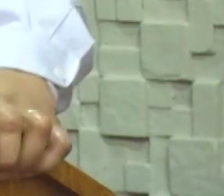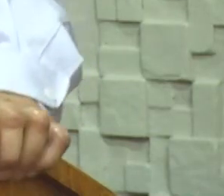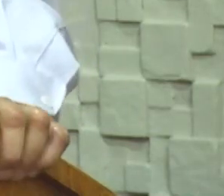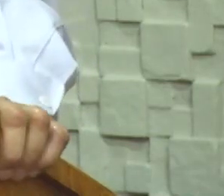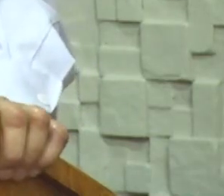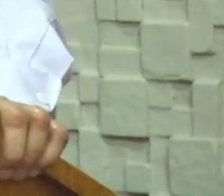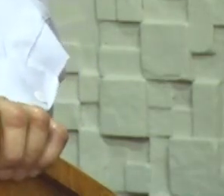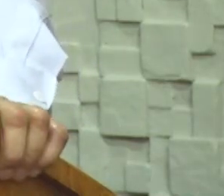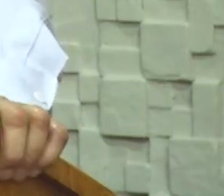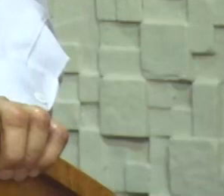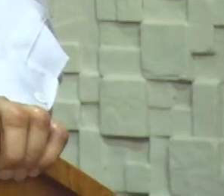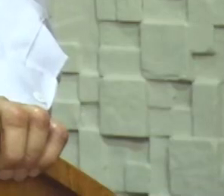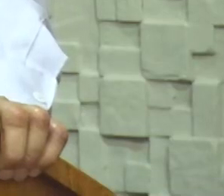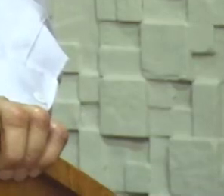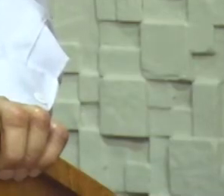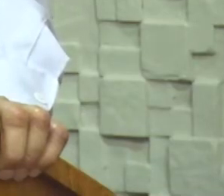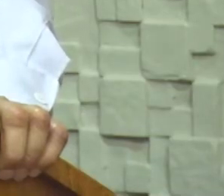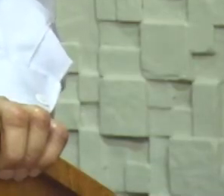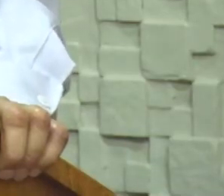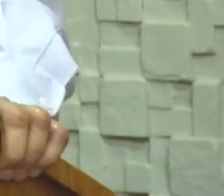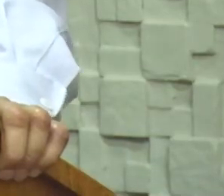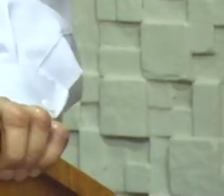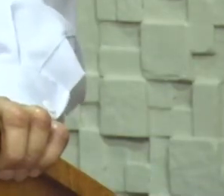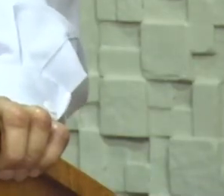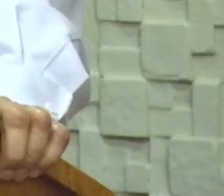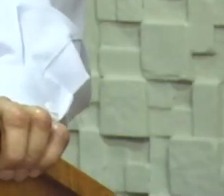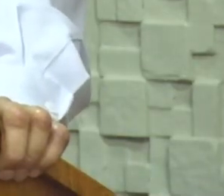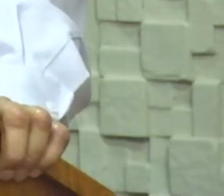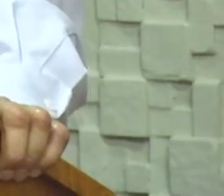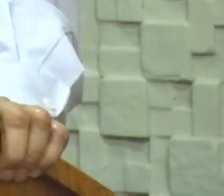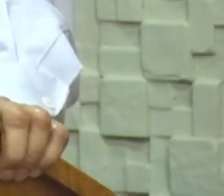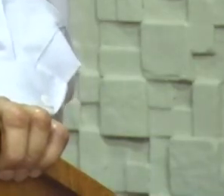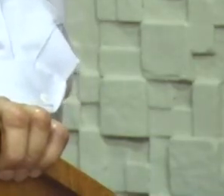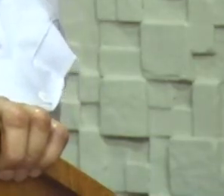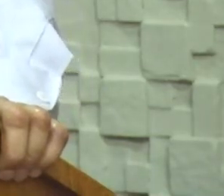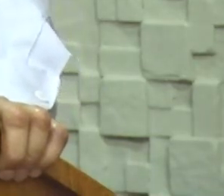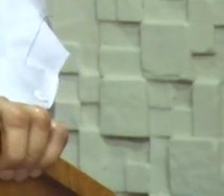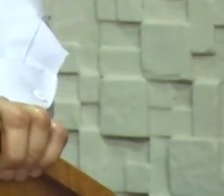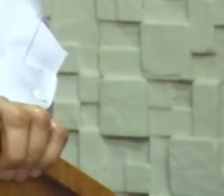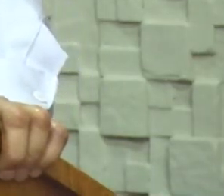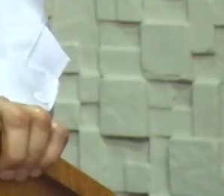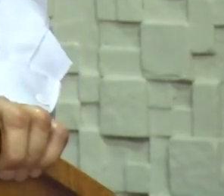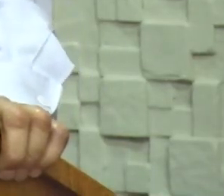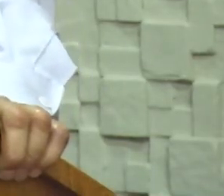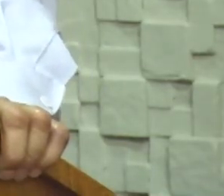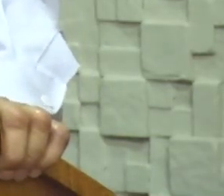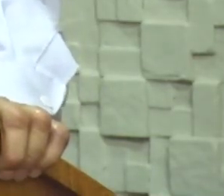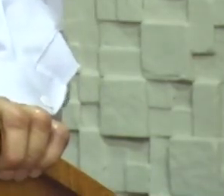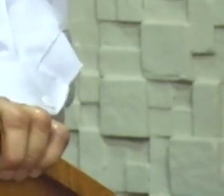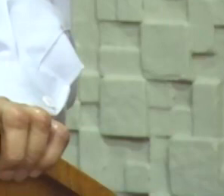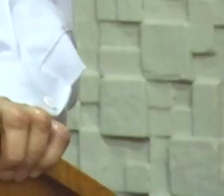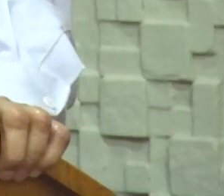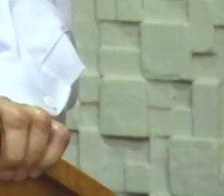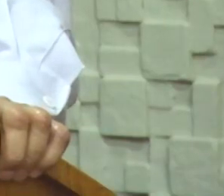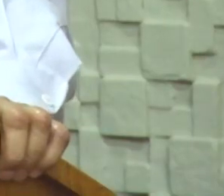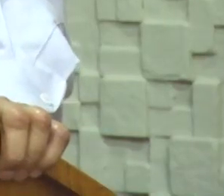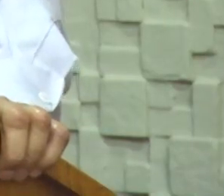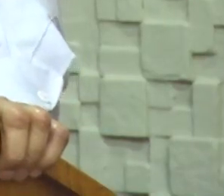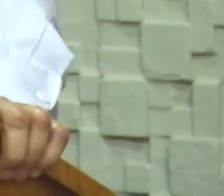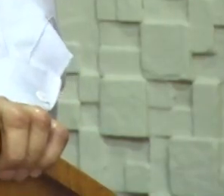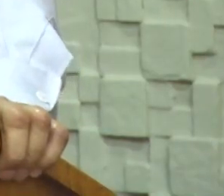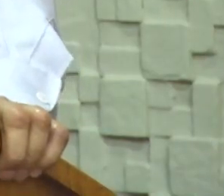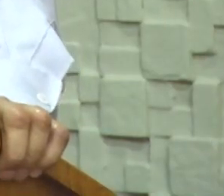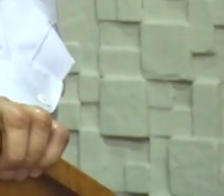rua que é lá na Cerâmica e o pessoal solicitaram que nós conversássemos com os vereadores aqui e aqui peço